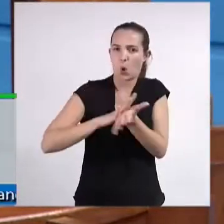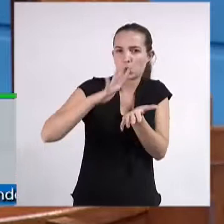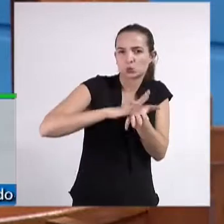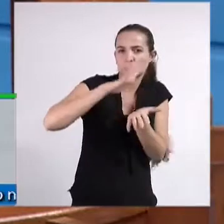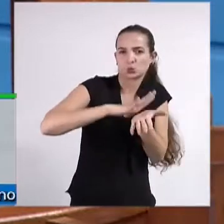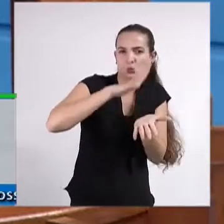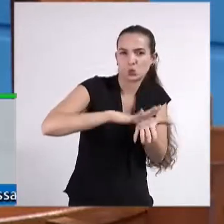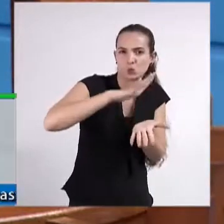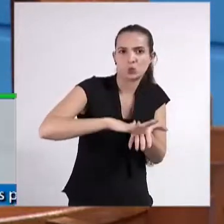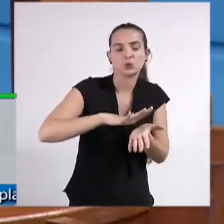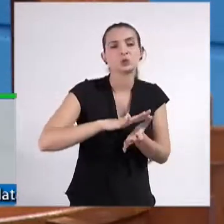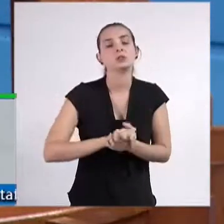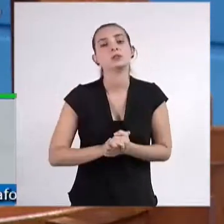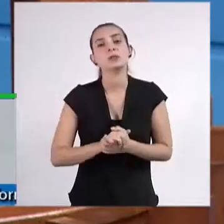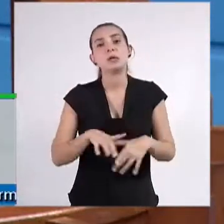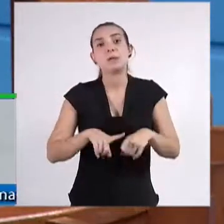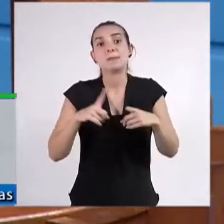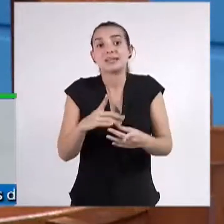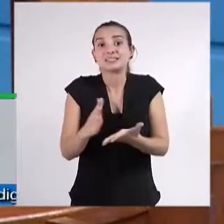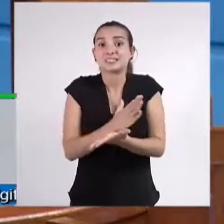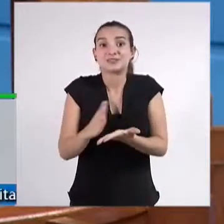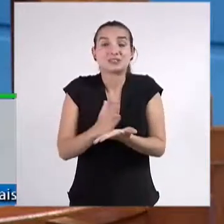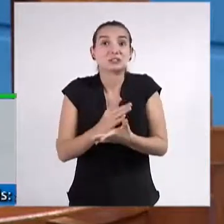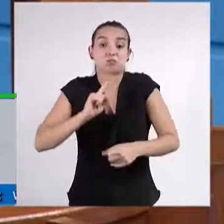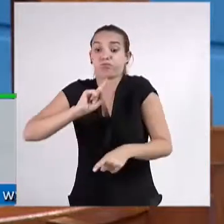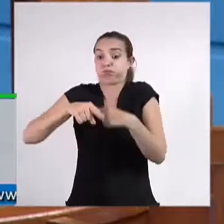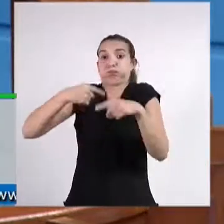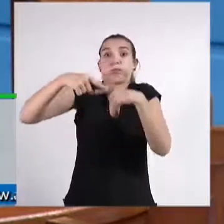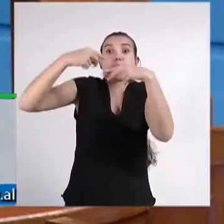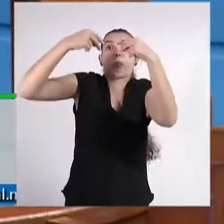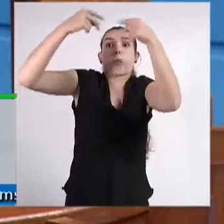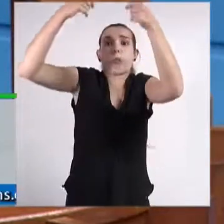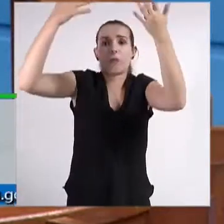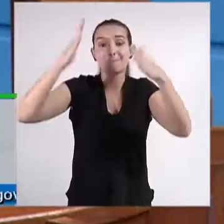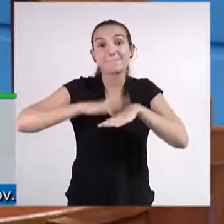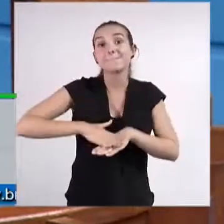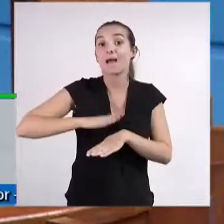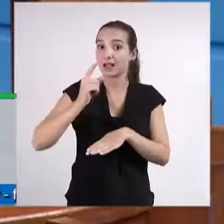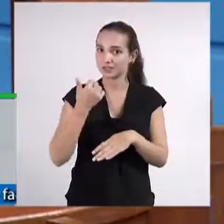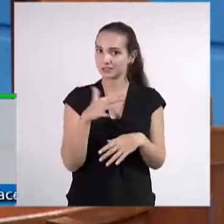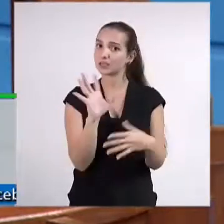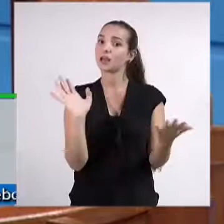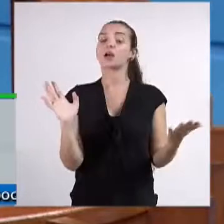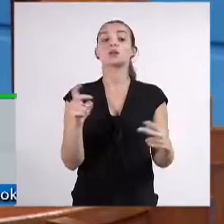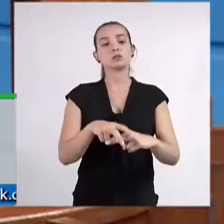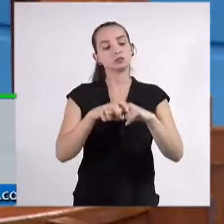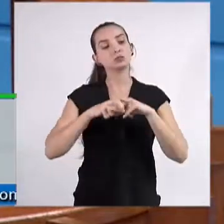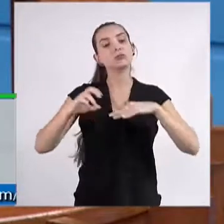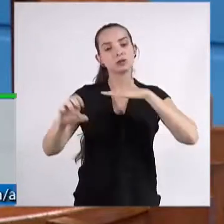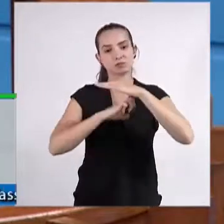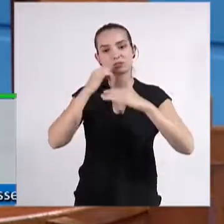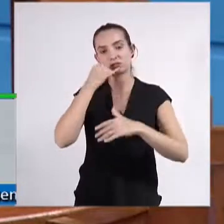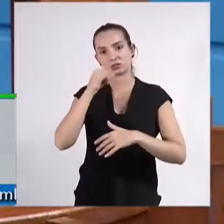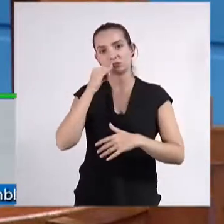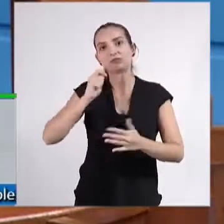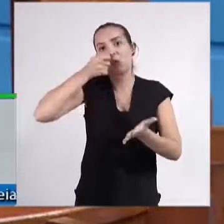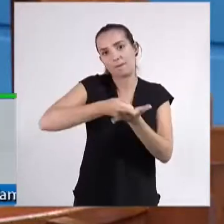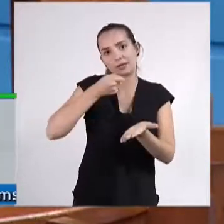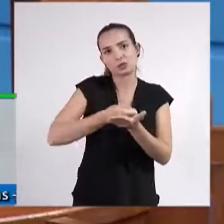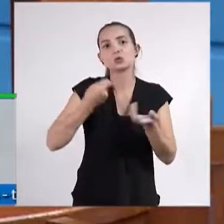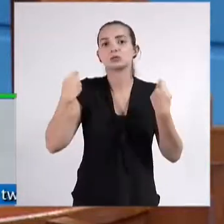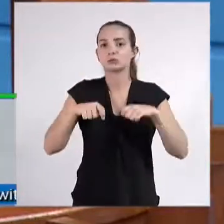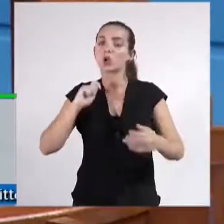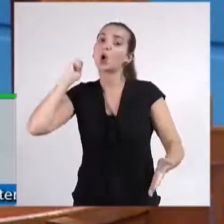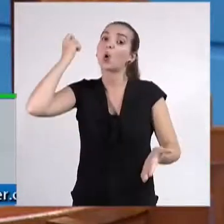acaba extrapolando, fugindo ao que se pensava anteriormente, e aí a empresa Energisa, obrigatoriamente,